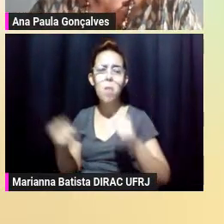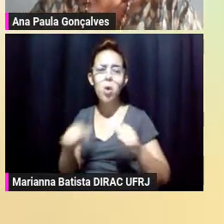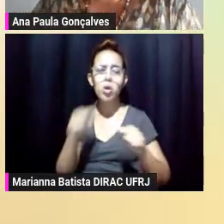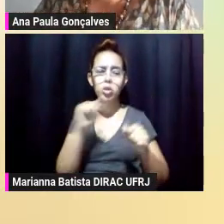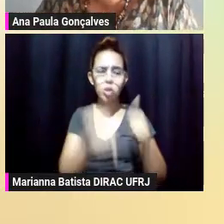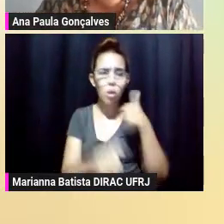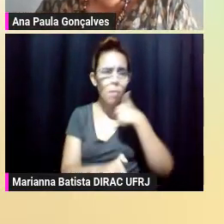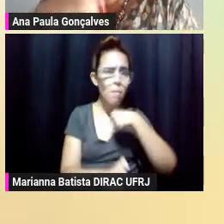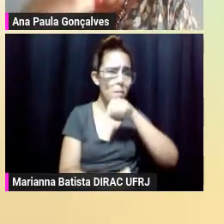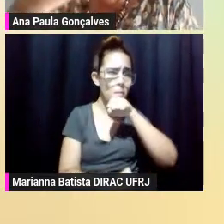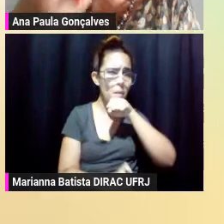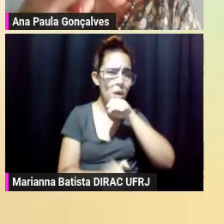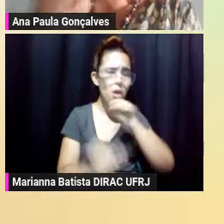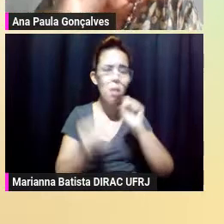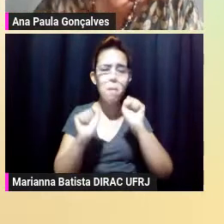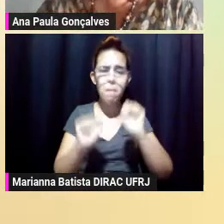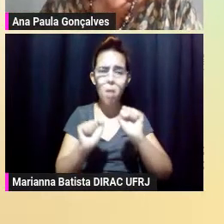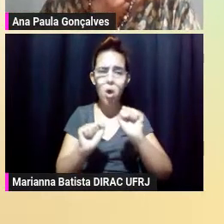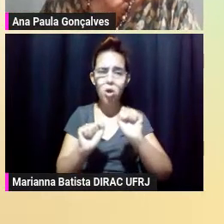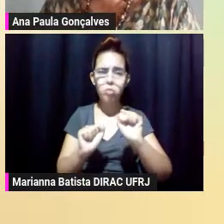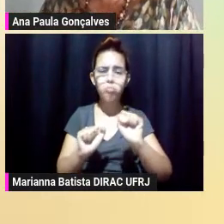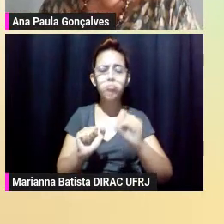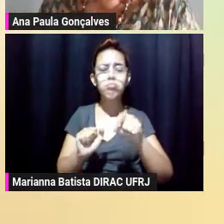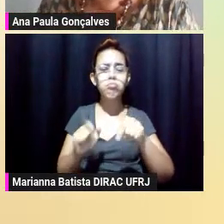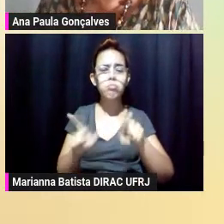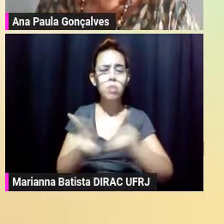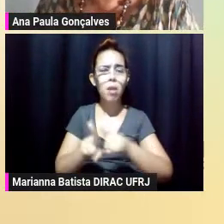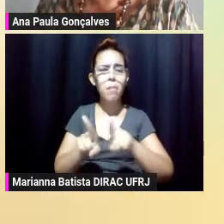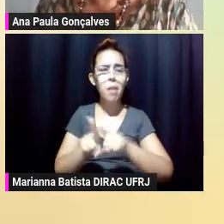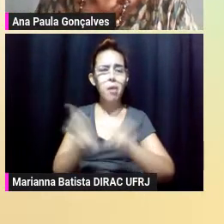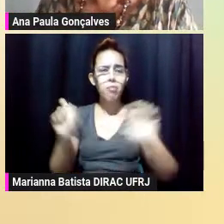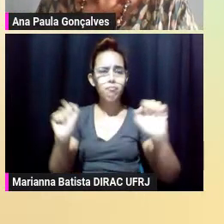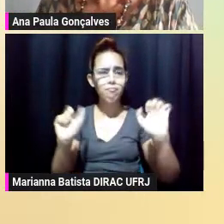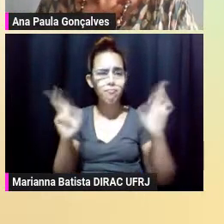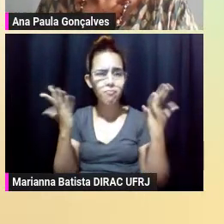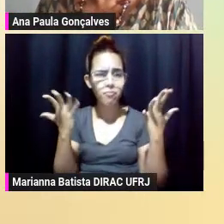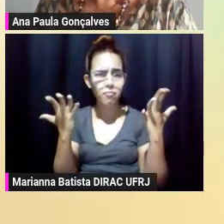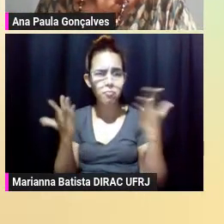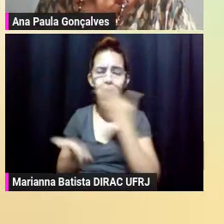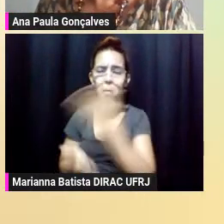divertir, entendeu? As pessoas ainda duvidam um pouco disso. Pode avançar um pouquinho.